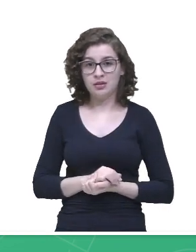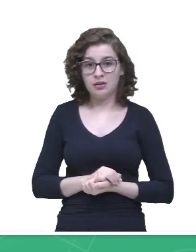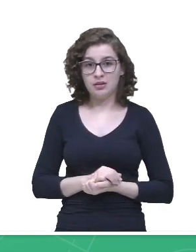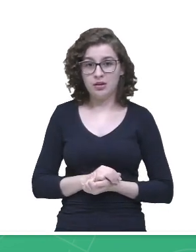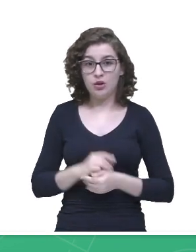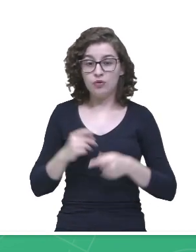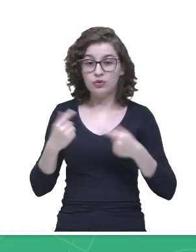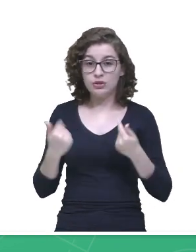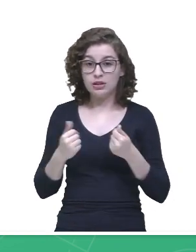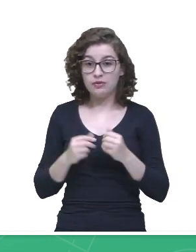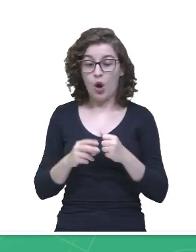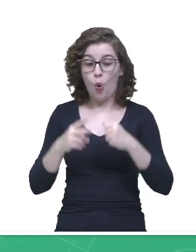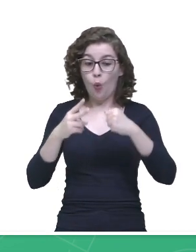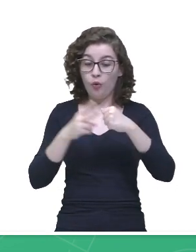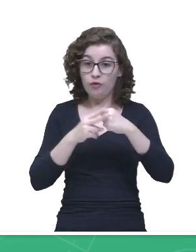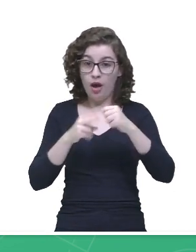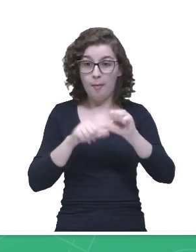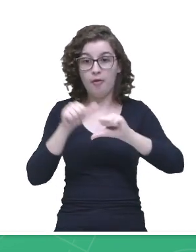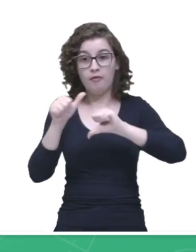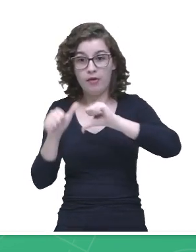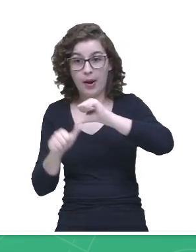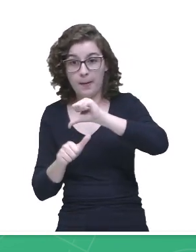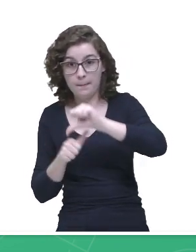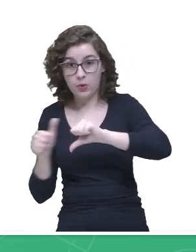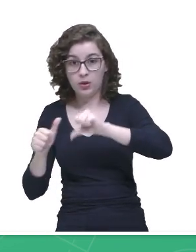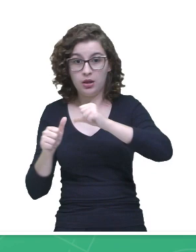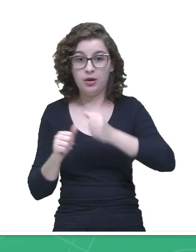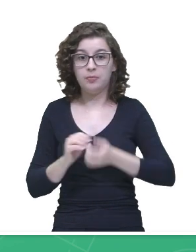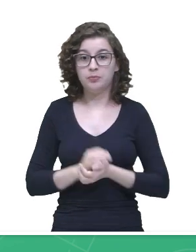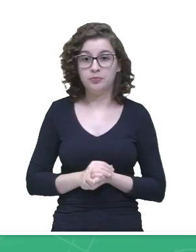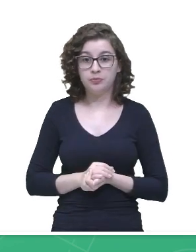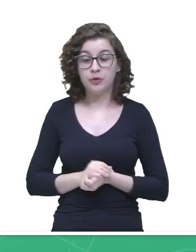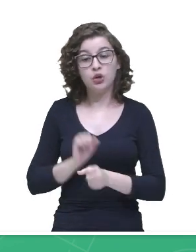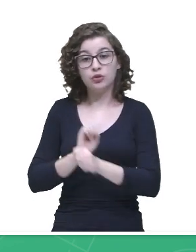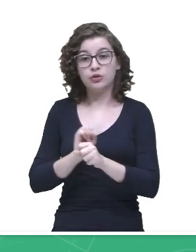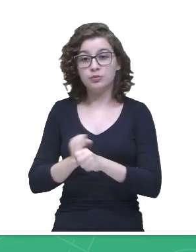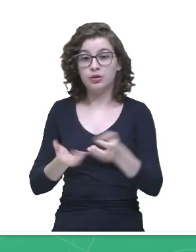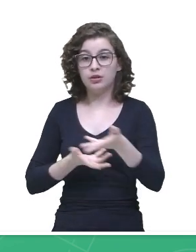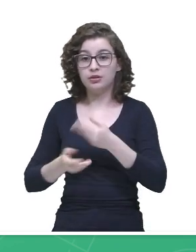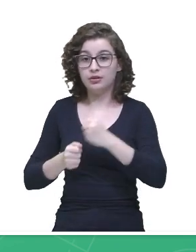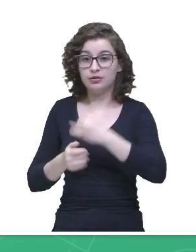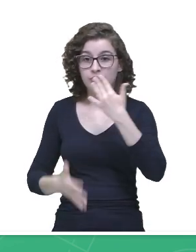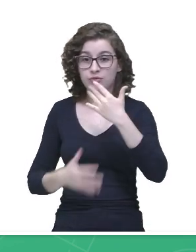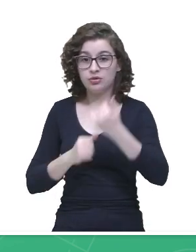Mãos à obra, ok? Vamos praticar. Daqui a pouco a gente se encontra de novo.